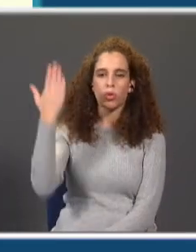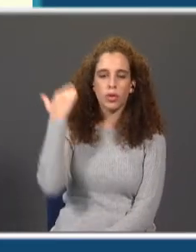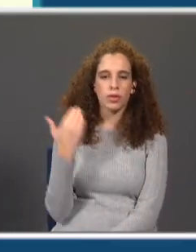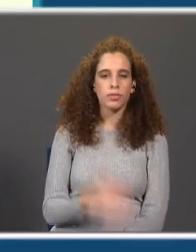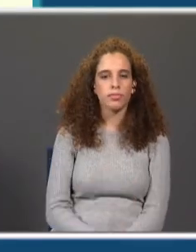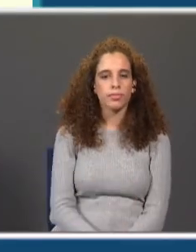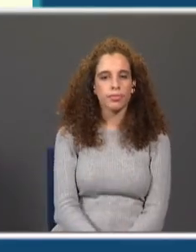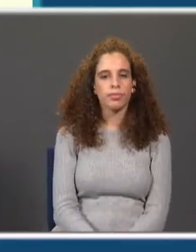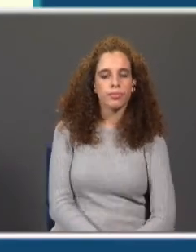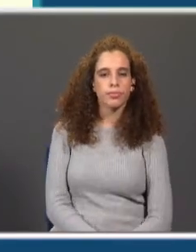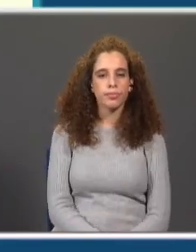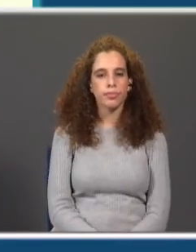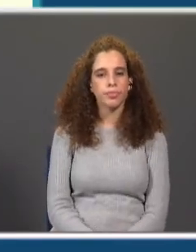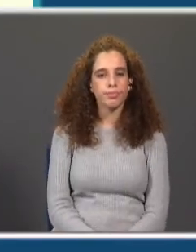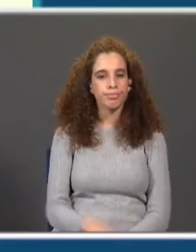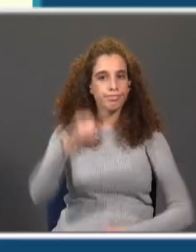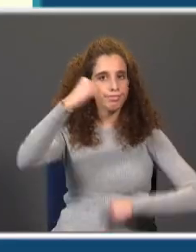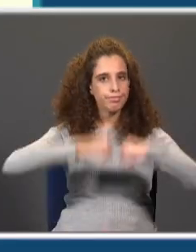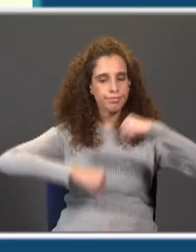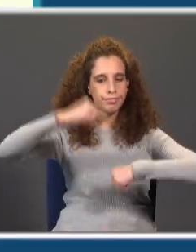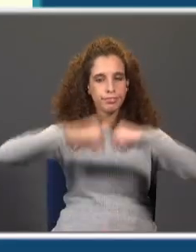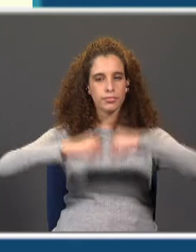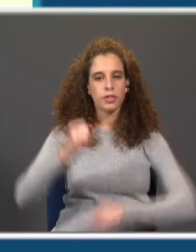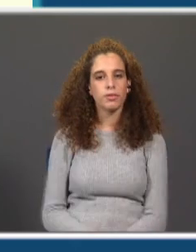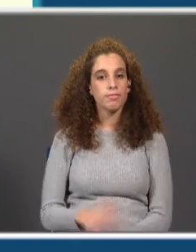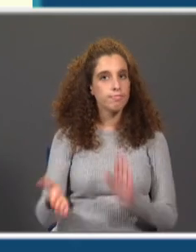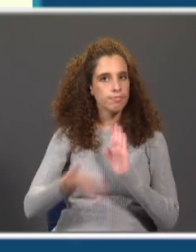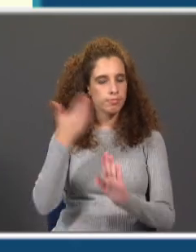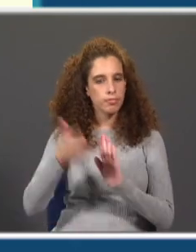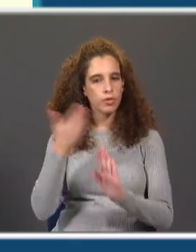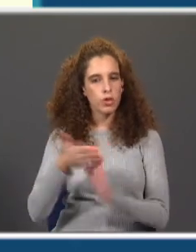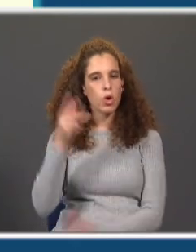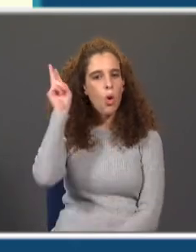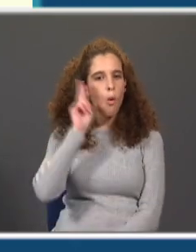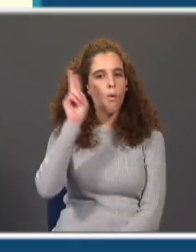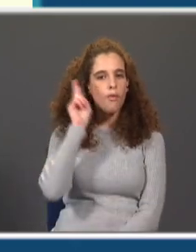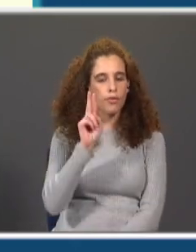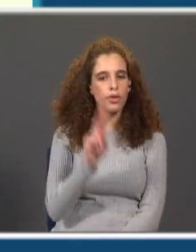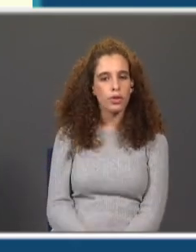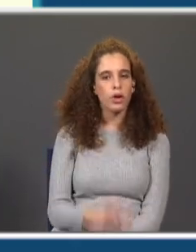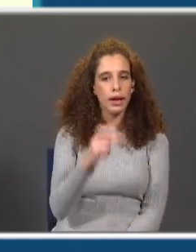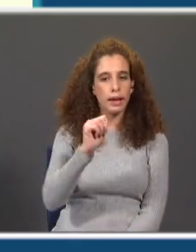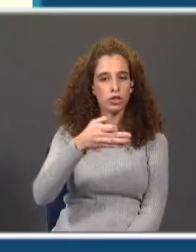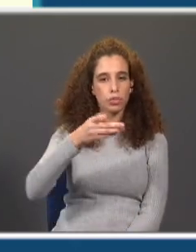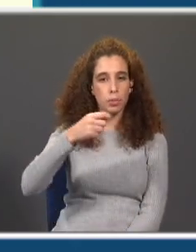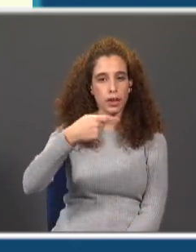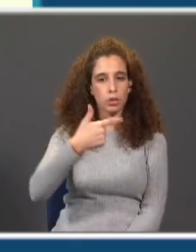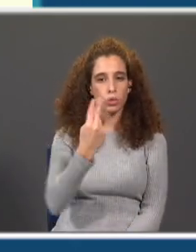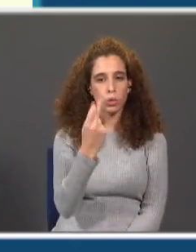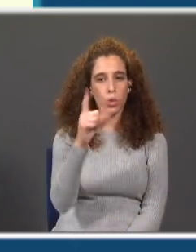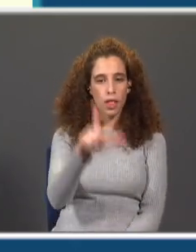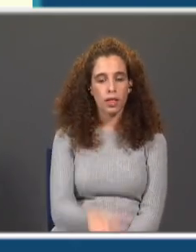novas construções em Benfica. Gramática. Muito rapidamente, o valor aspectual. Temos,